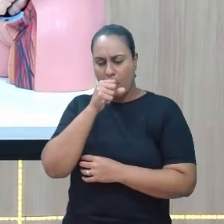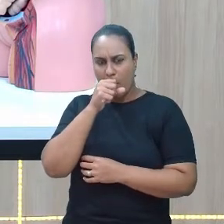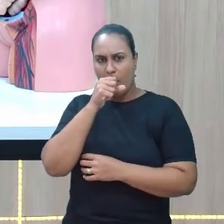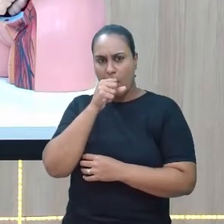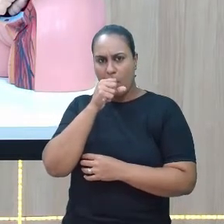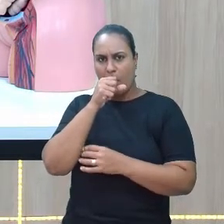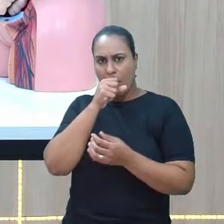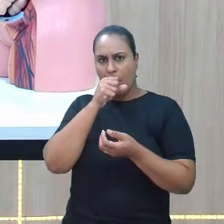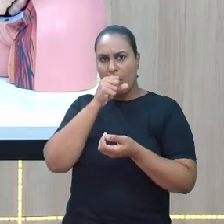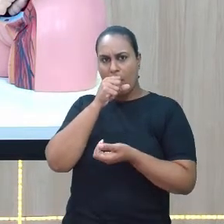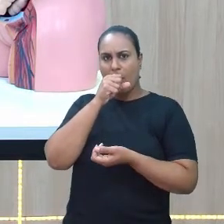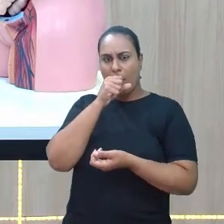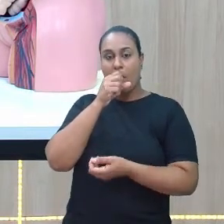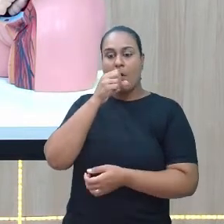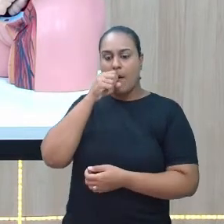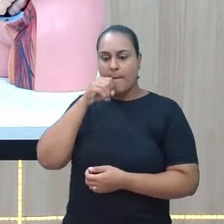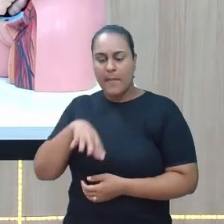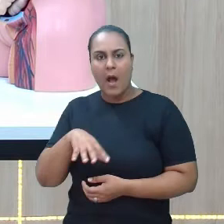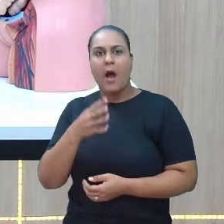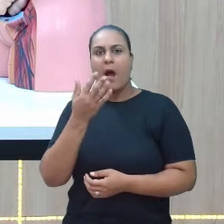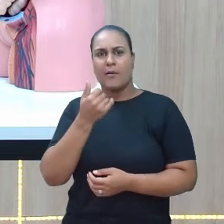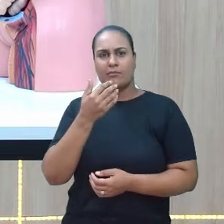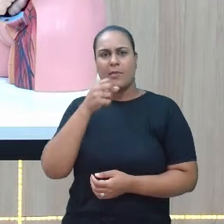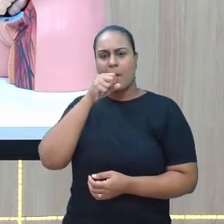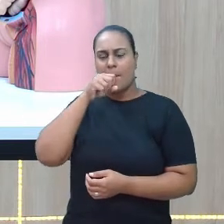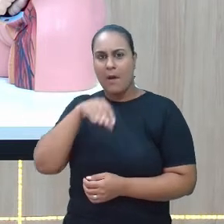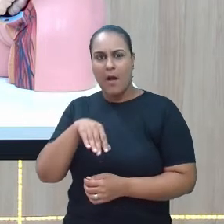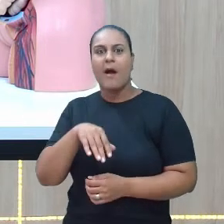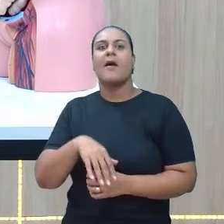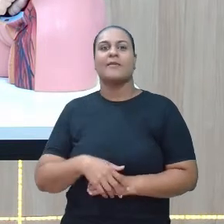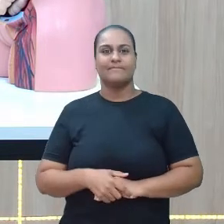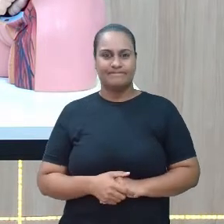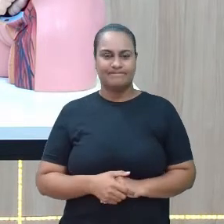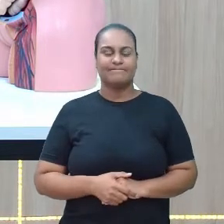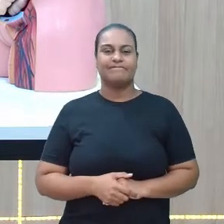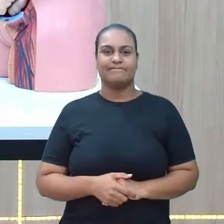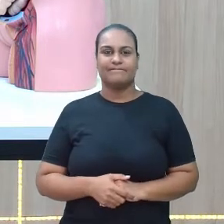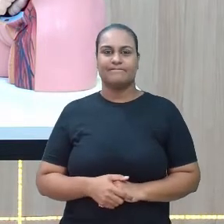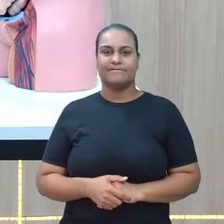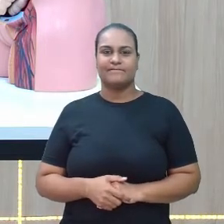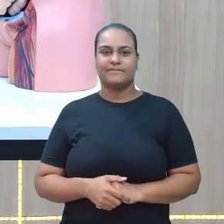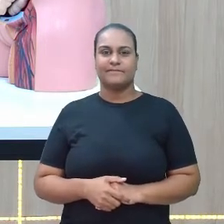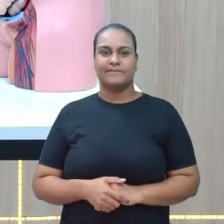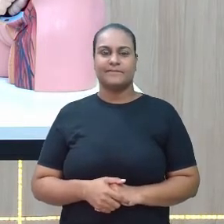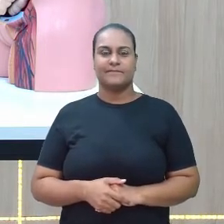esse alimento e ele ser conduzido para o esôfago.